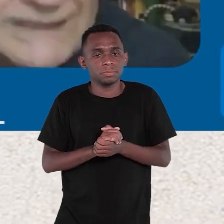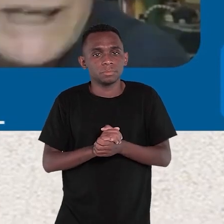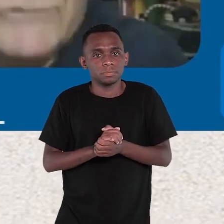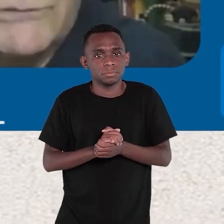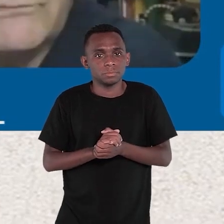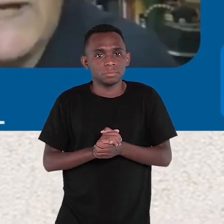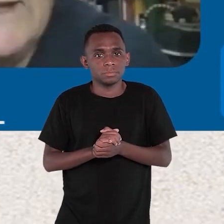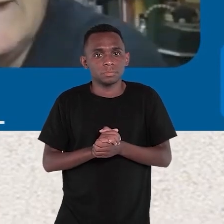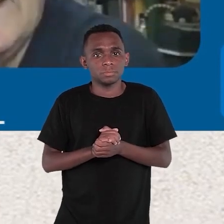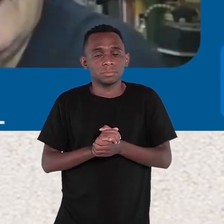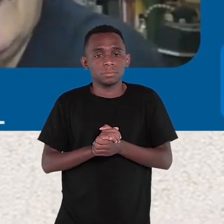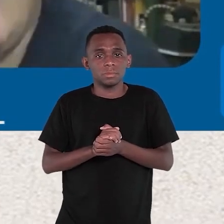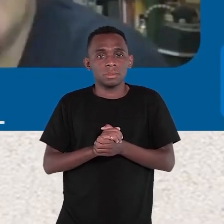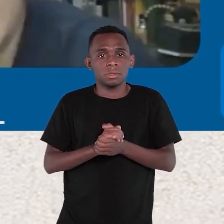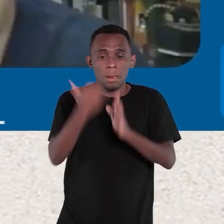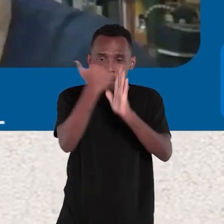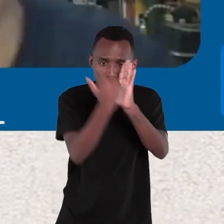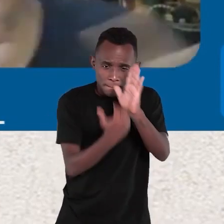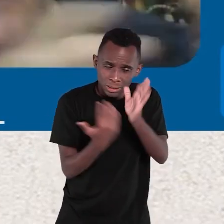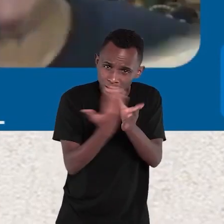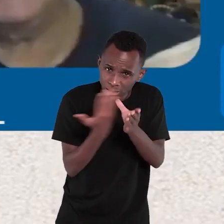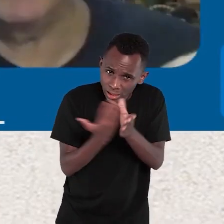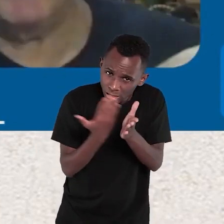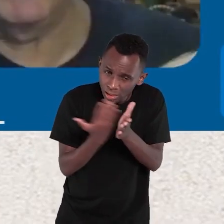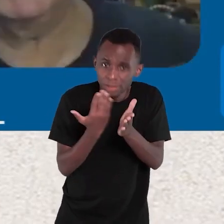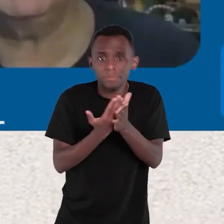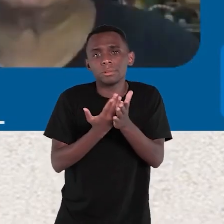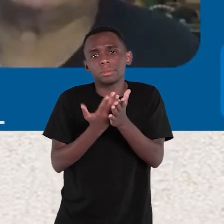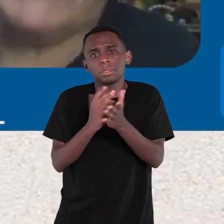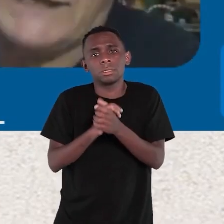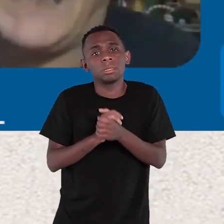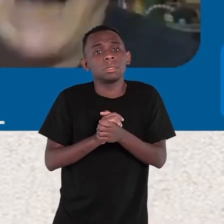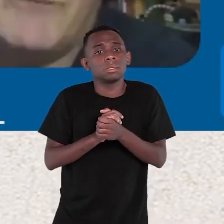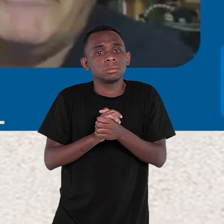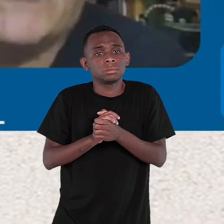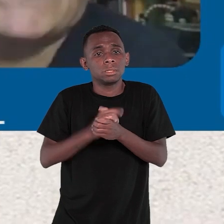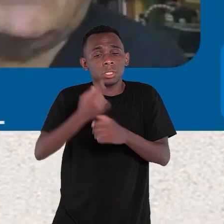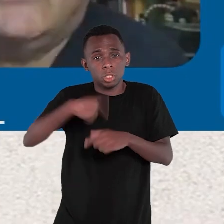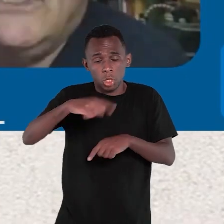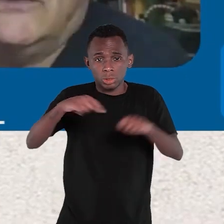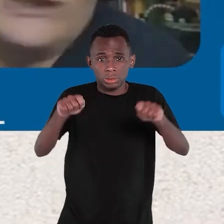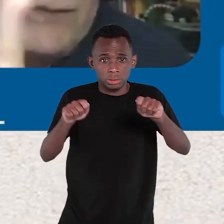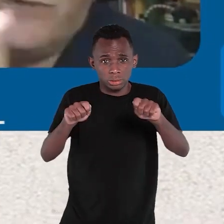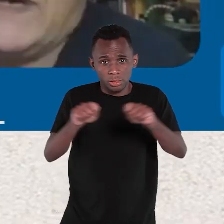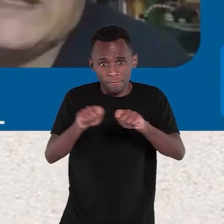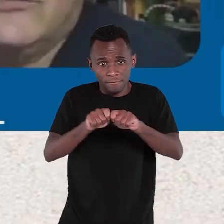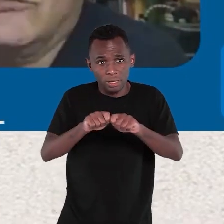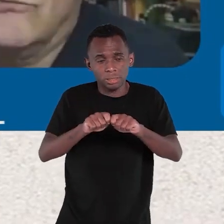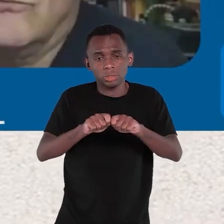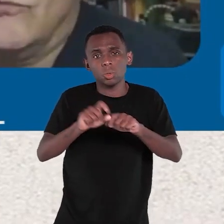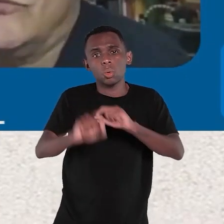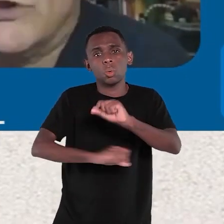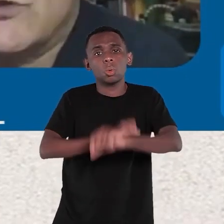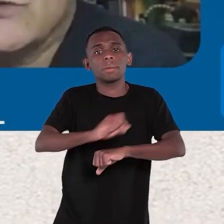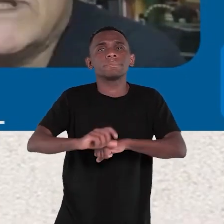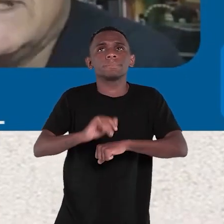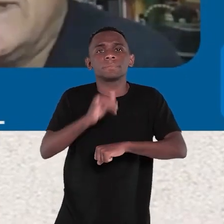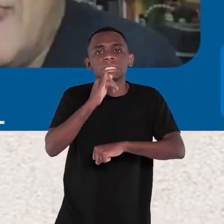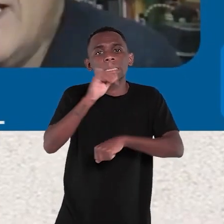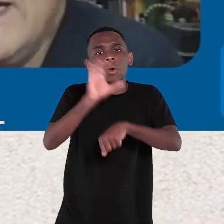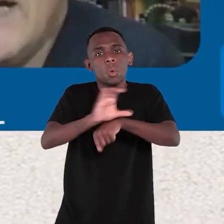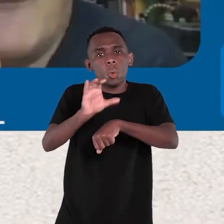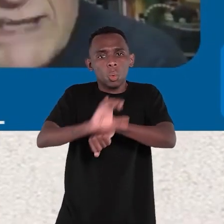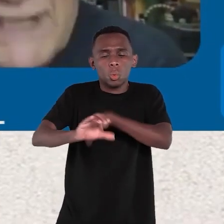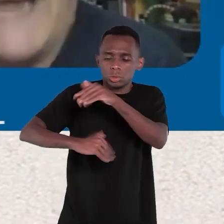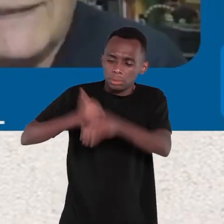o acervo, né? E, ao mesmo tempo, já que estamos apoiando isso, a gente acaba fazendo, nós estamos fazendo um curso